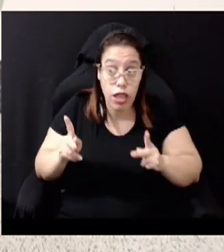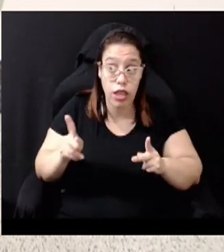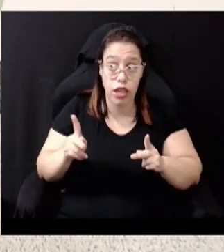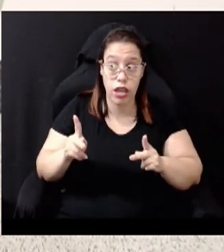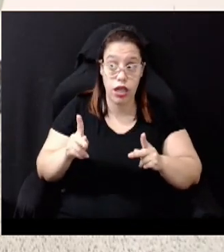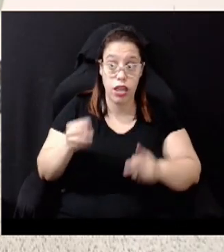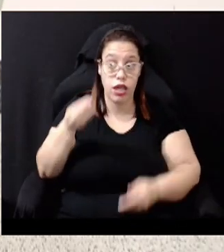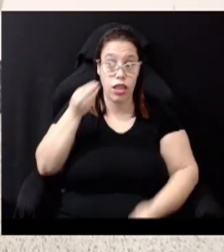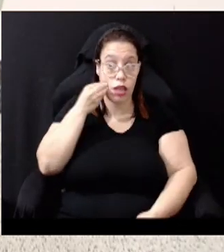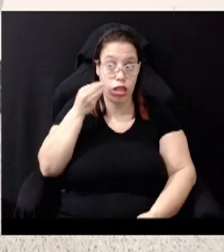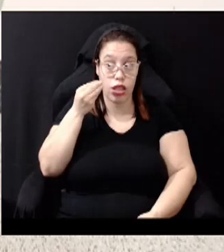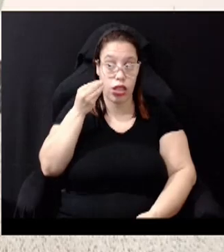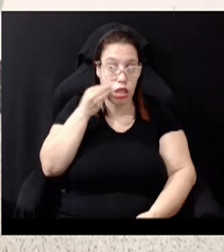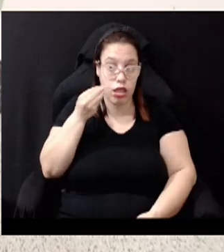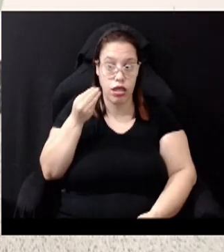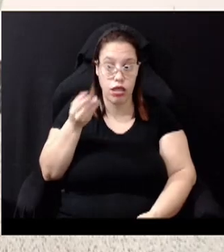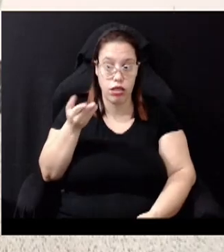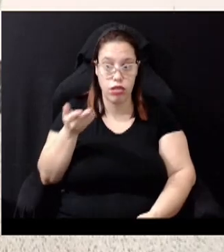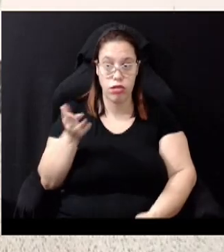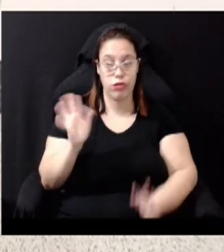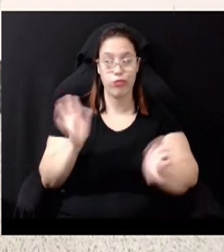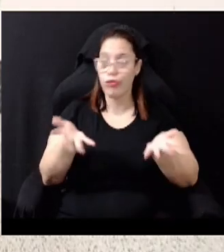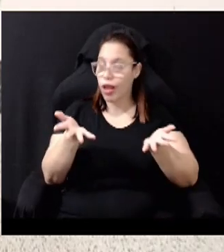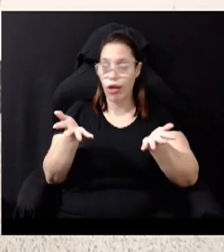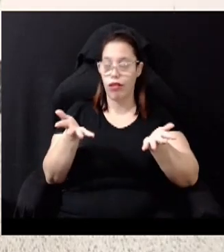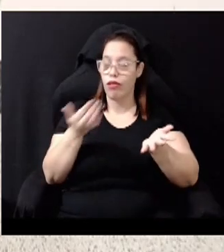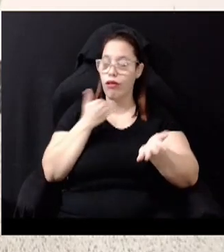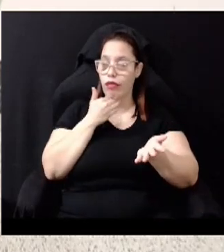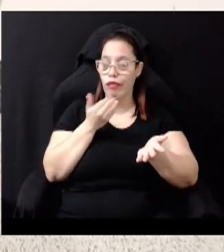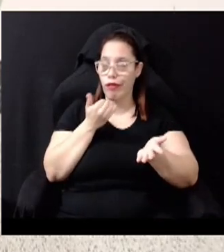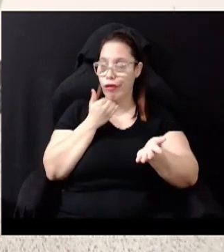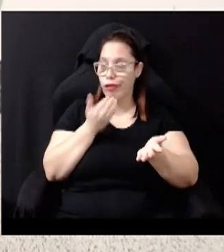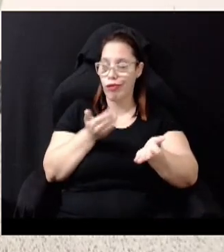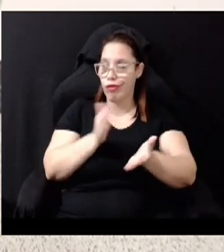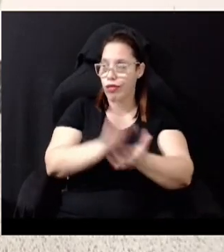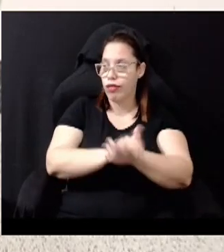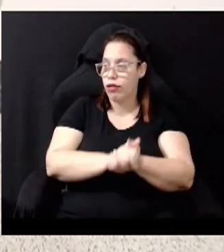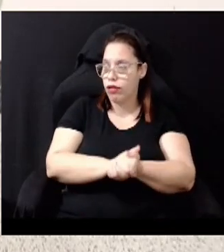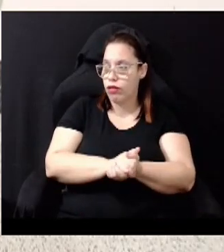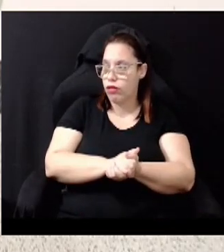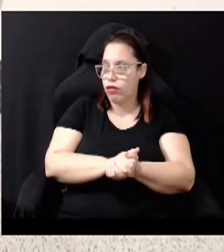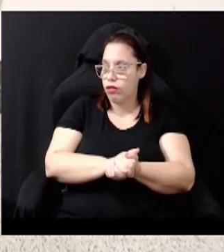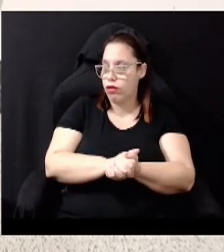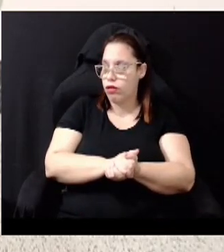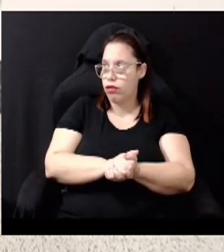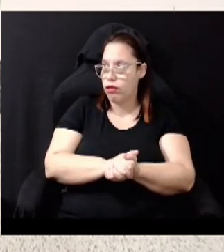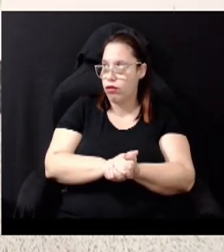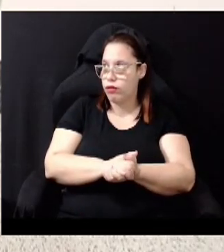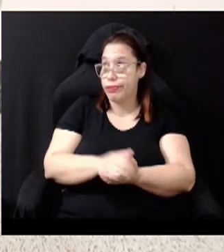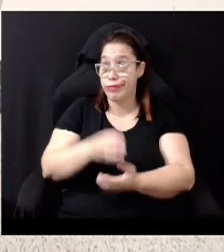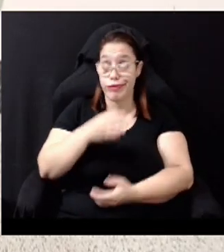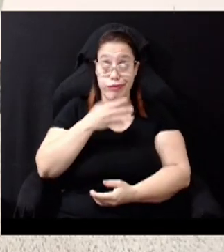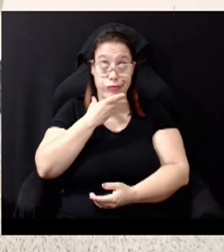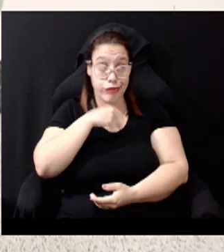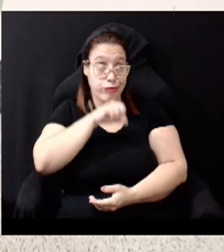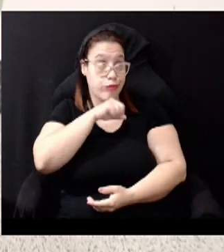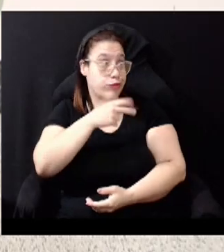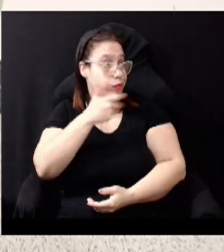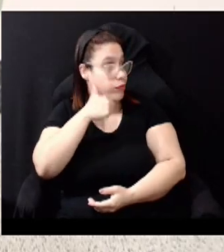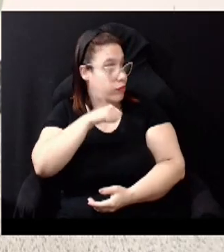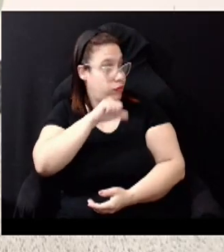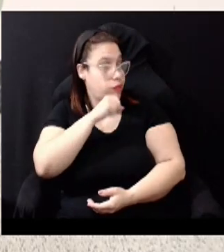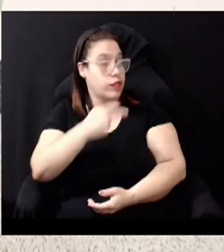hora que não tem mais jeito. Exato. É muito difícil como pai hoje a negar o equipamento. Né? Nós temos um trabalho